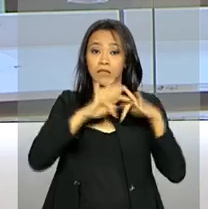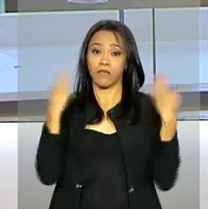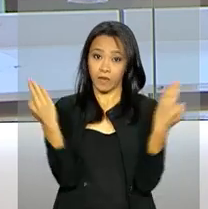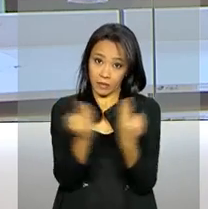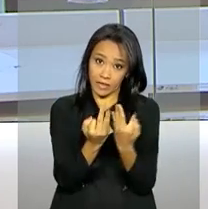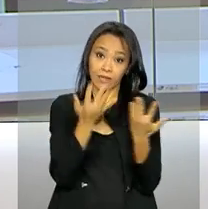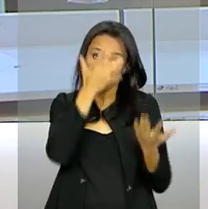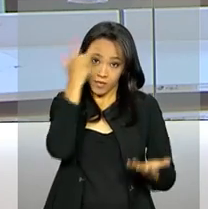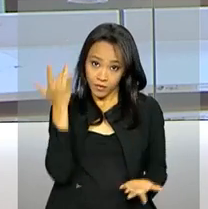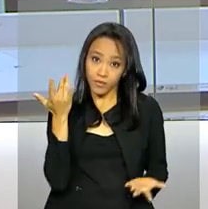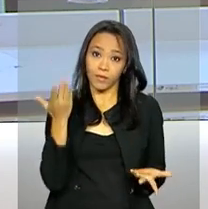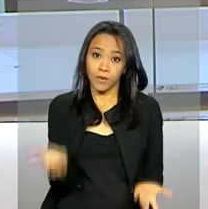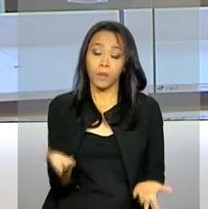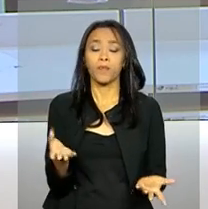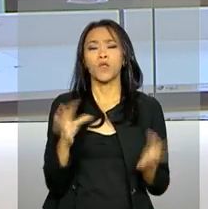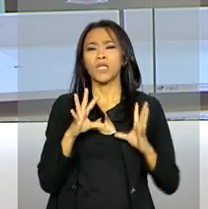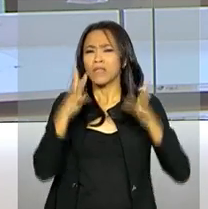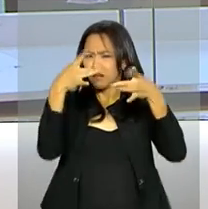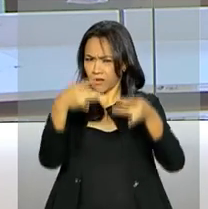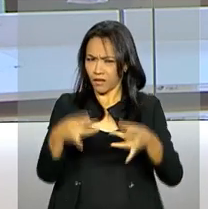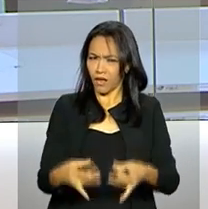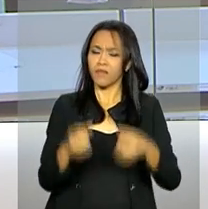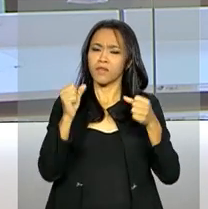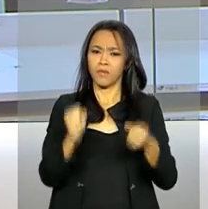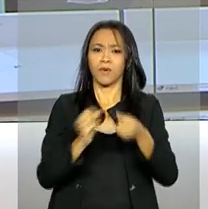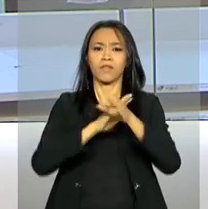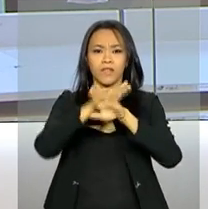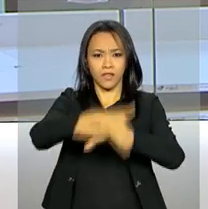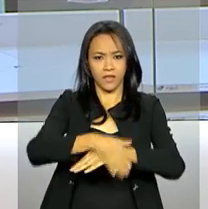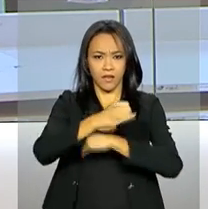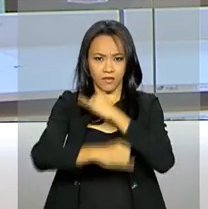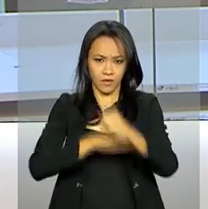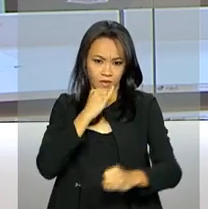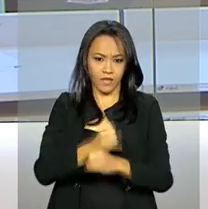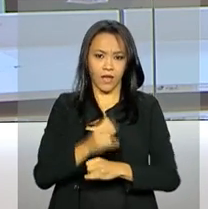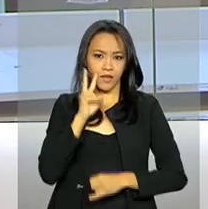do candidato. Todos os detalhes estão em